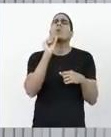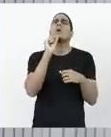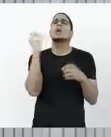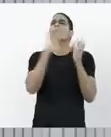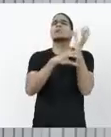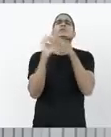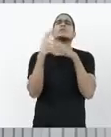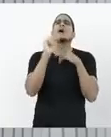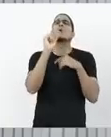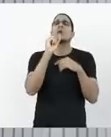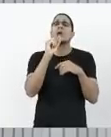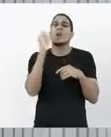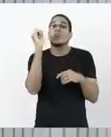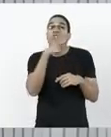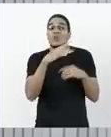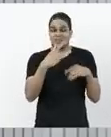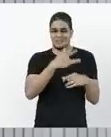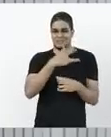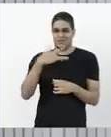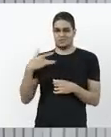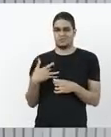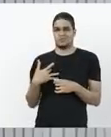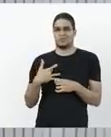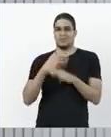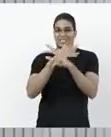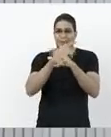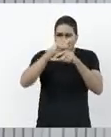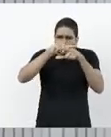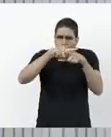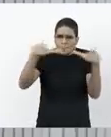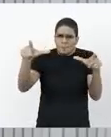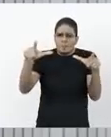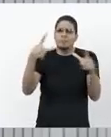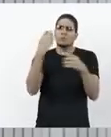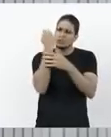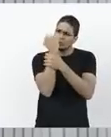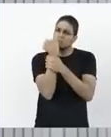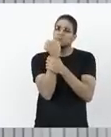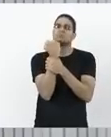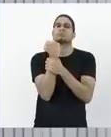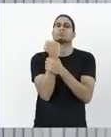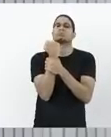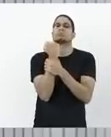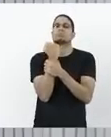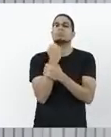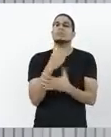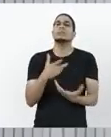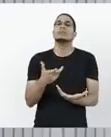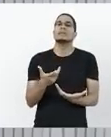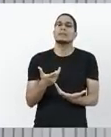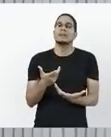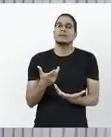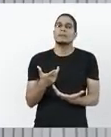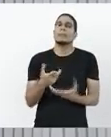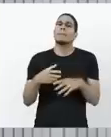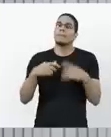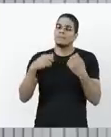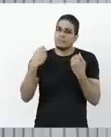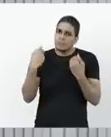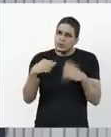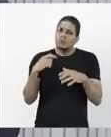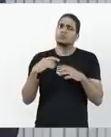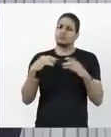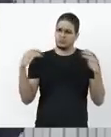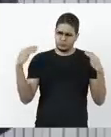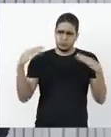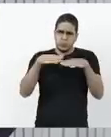é inovar na saúde, é inovar no saneamento, é inovar na segurança, inovar na mobilidade urbana, inovar